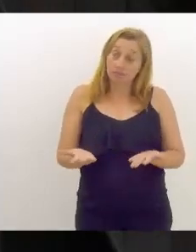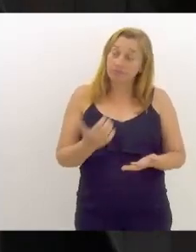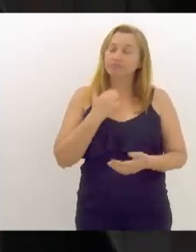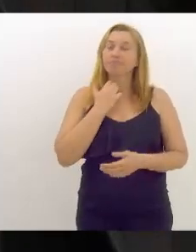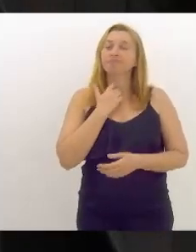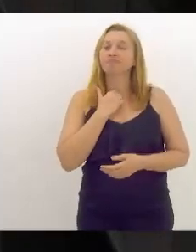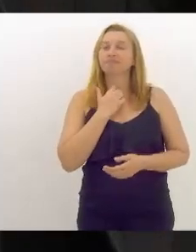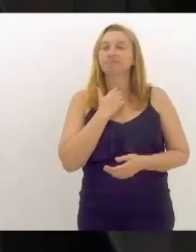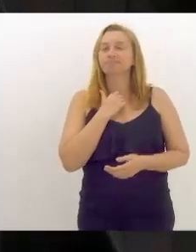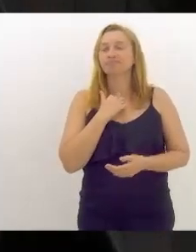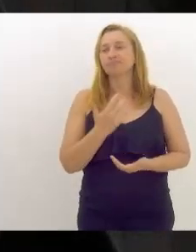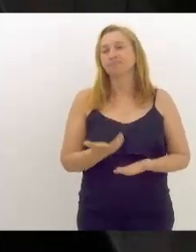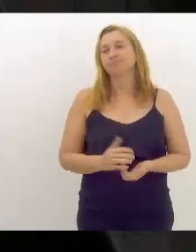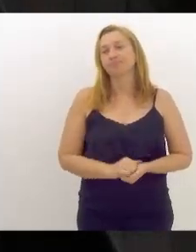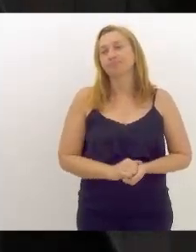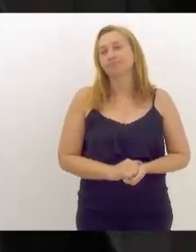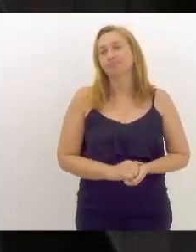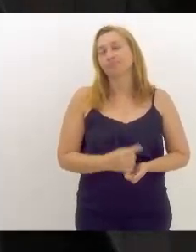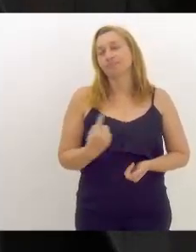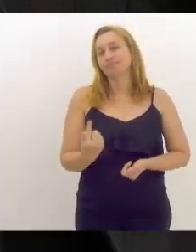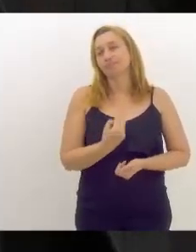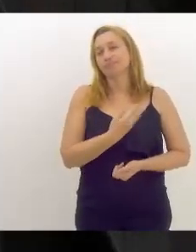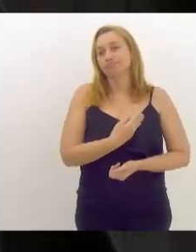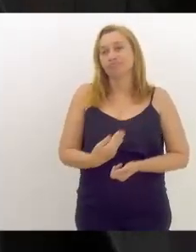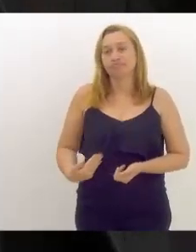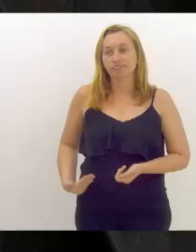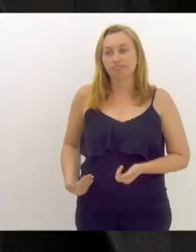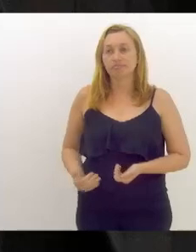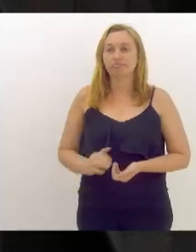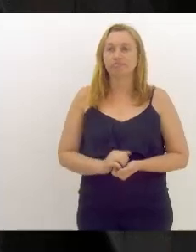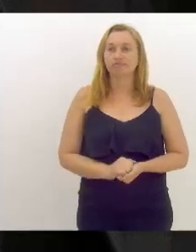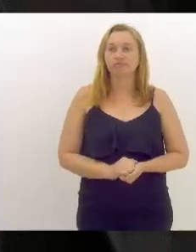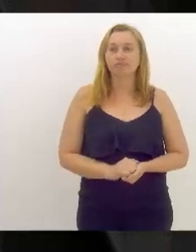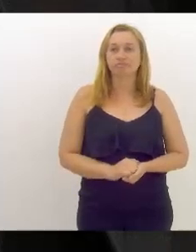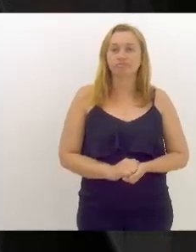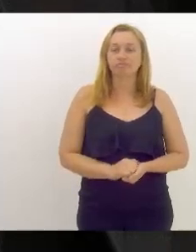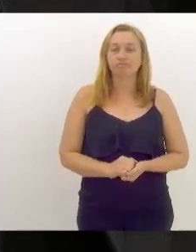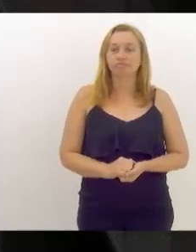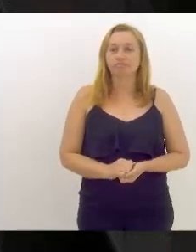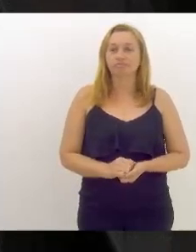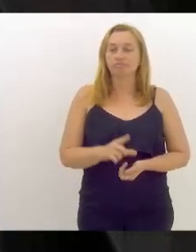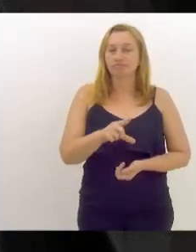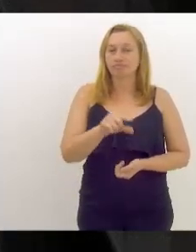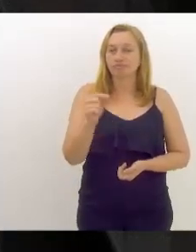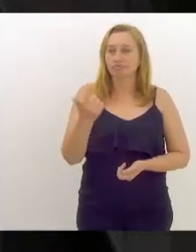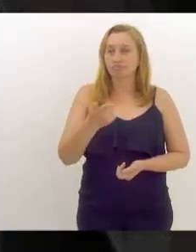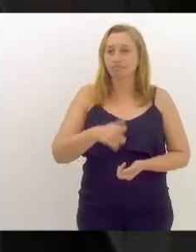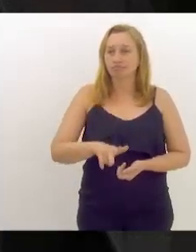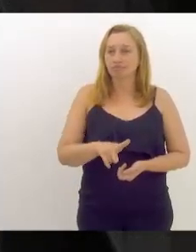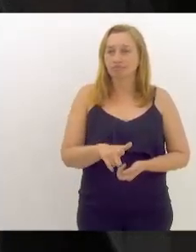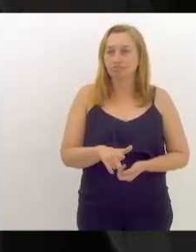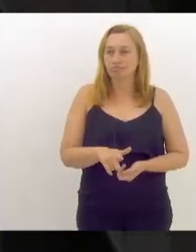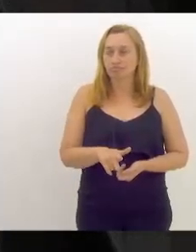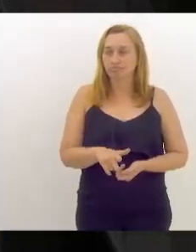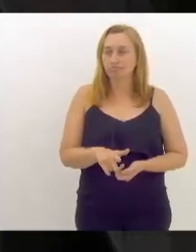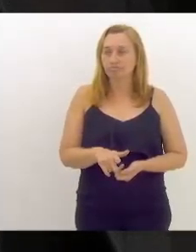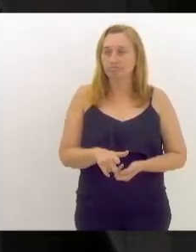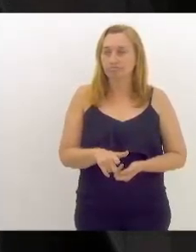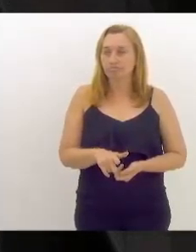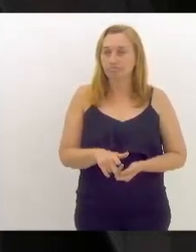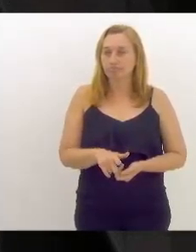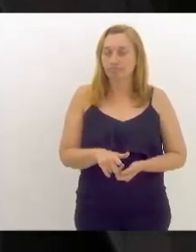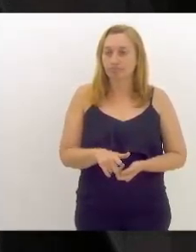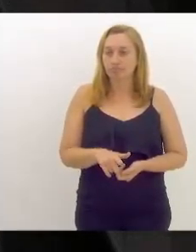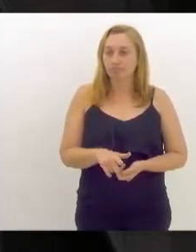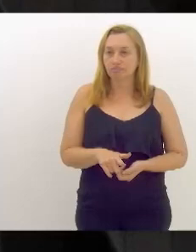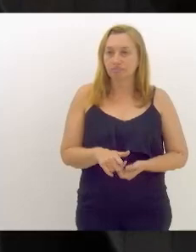Enfim, e o nosso governador, já que se reelegeu, surfou nesse